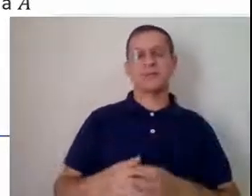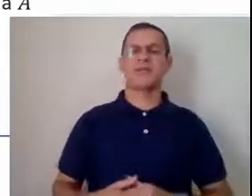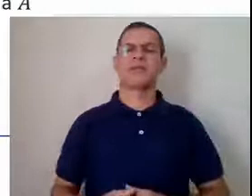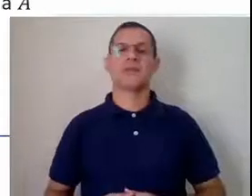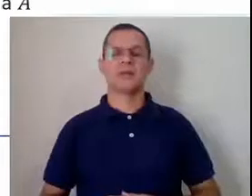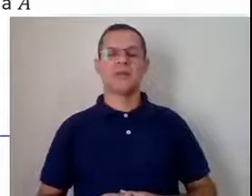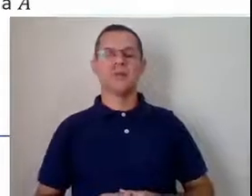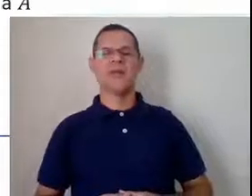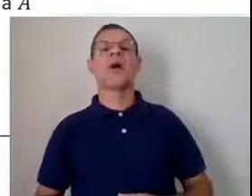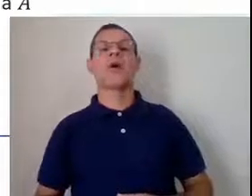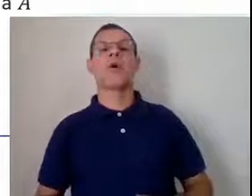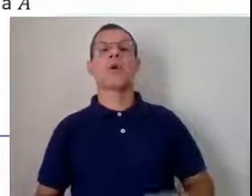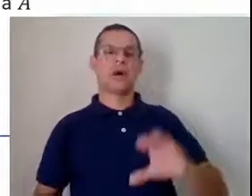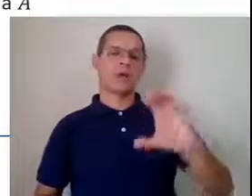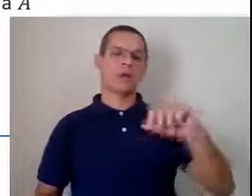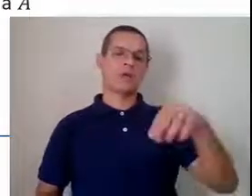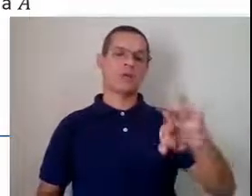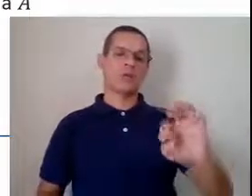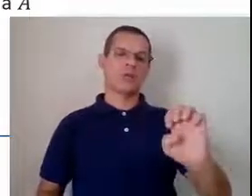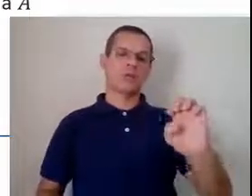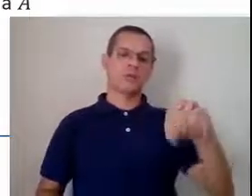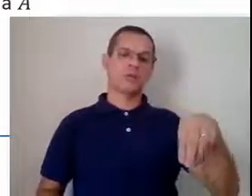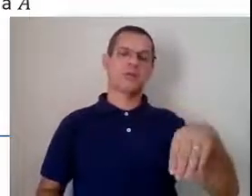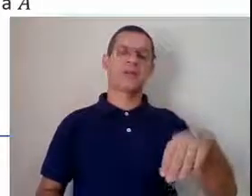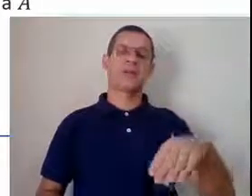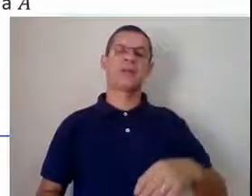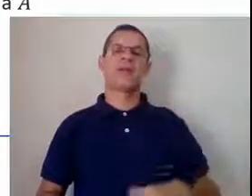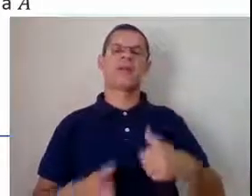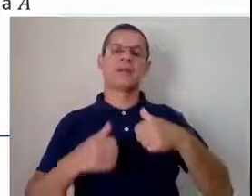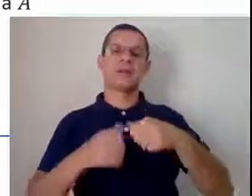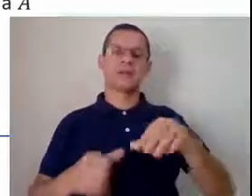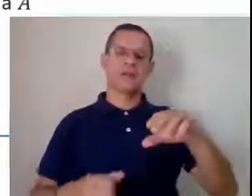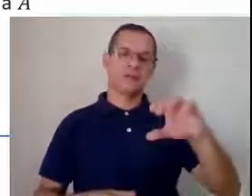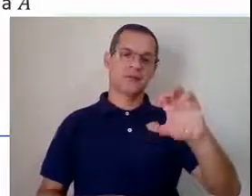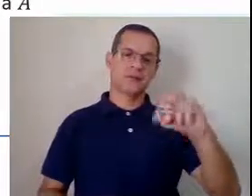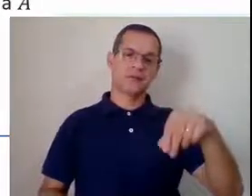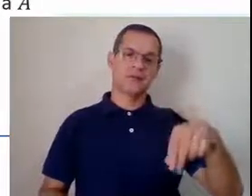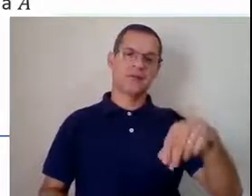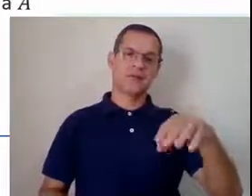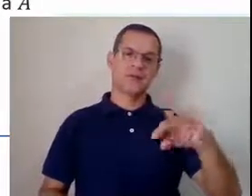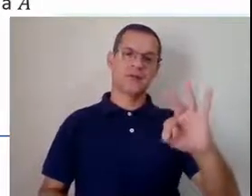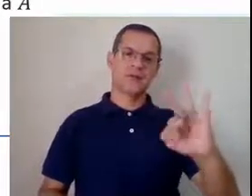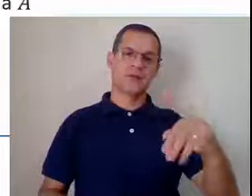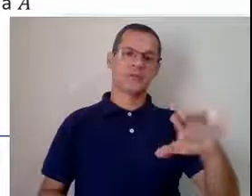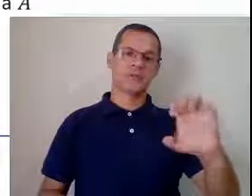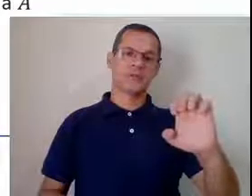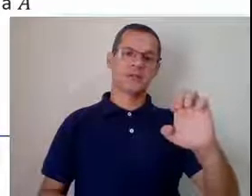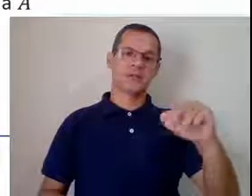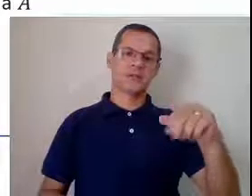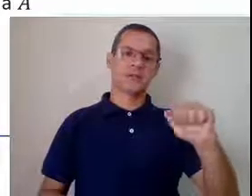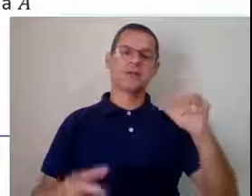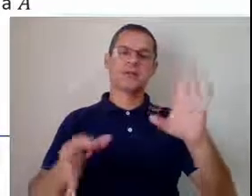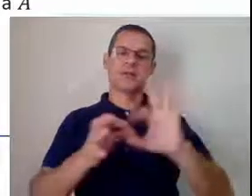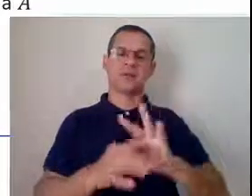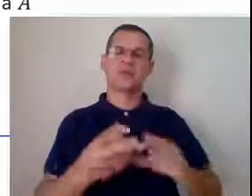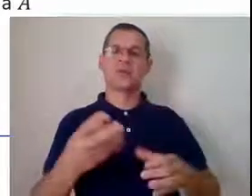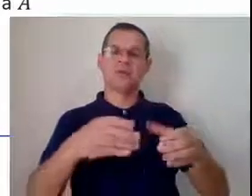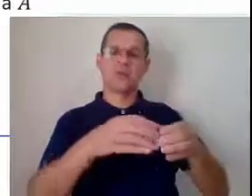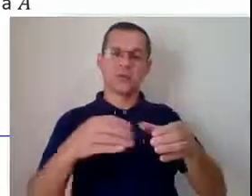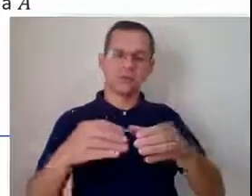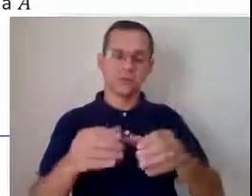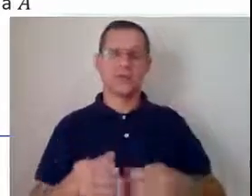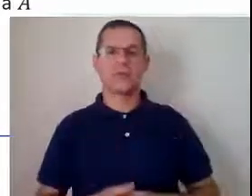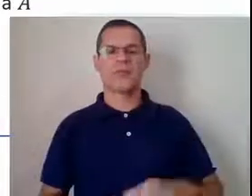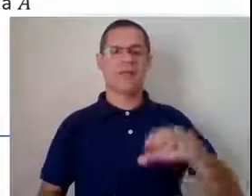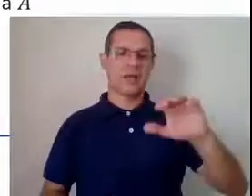é contém, tá? Então, o que é essa continência? Relação de continência. Sejam dois